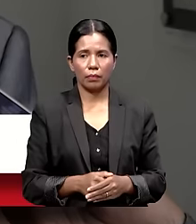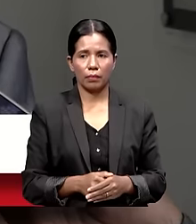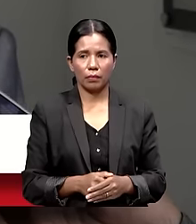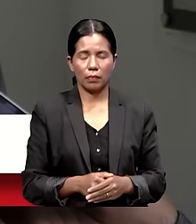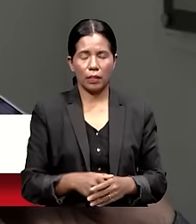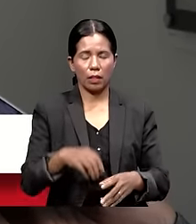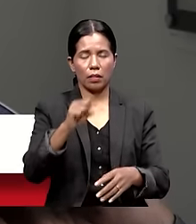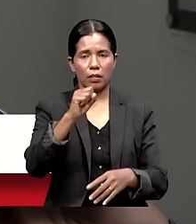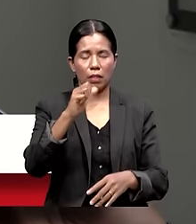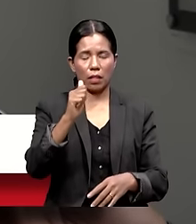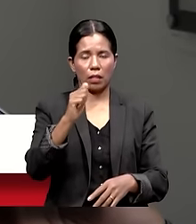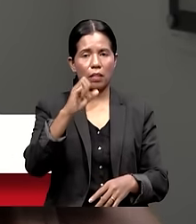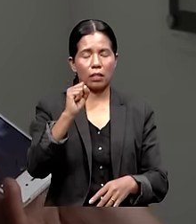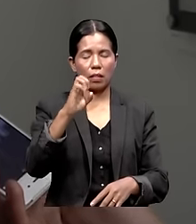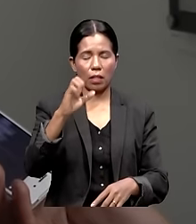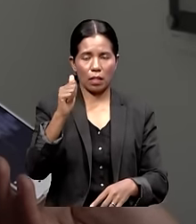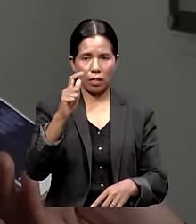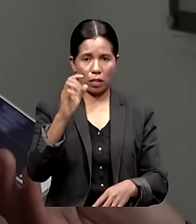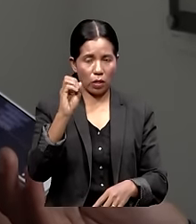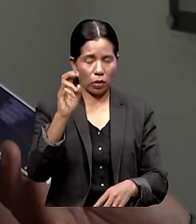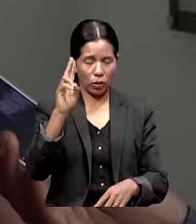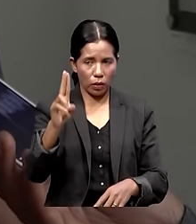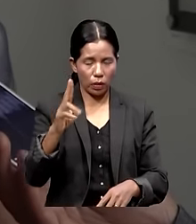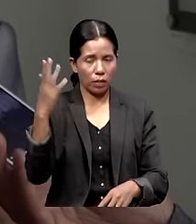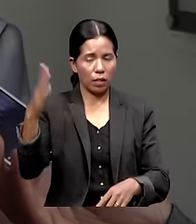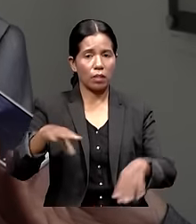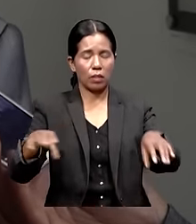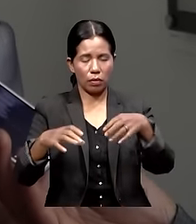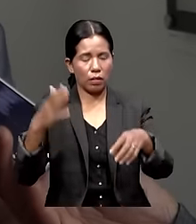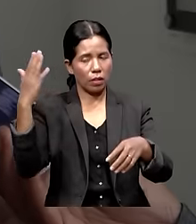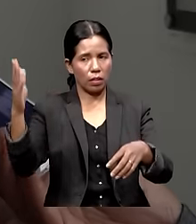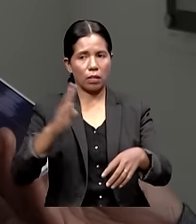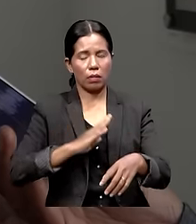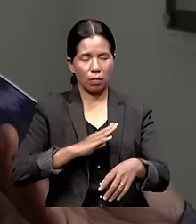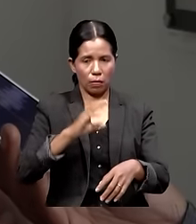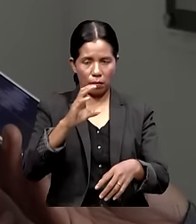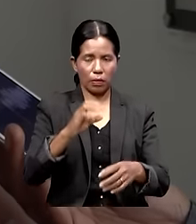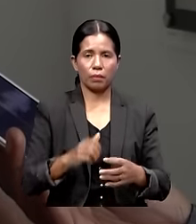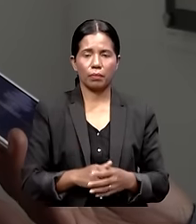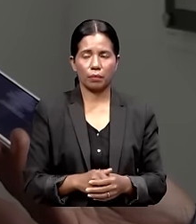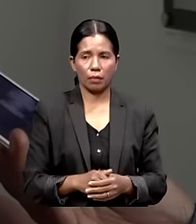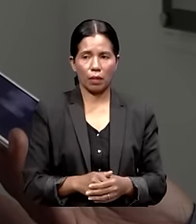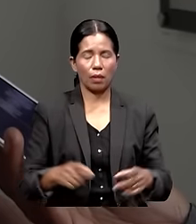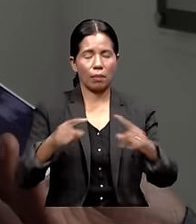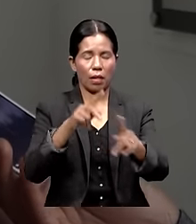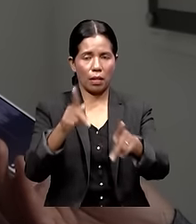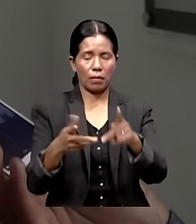se a tua atuação e a Campumbaru para vendedores